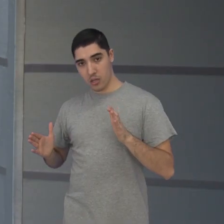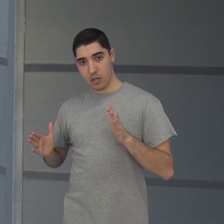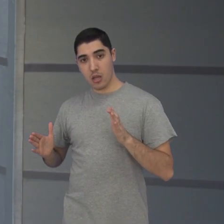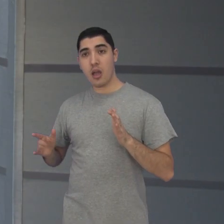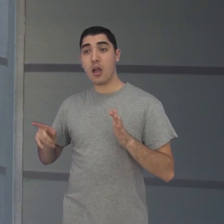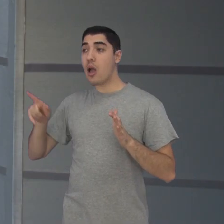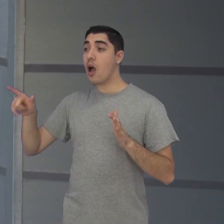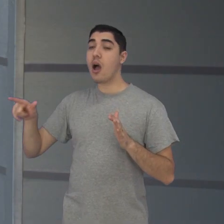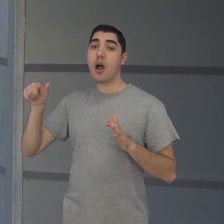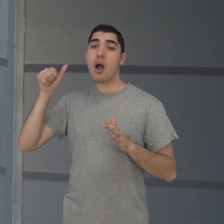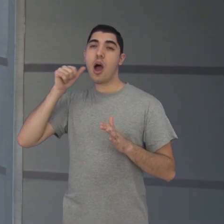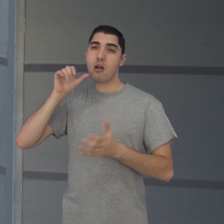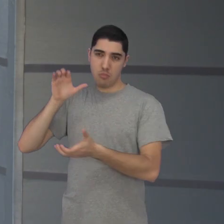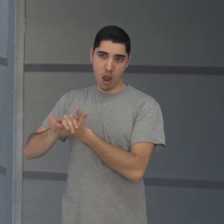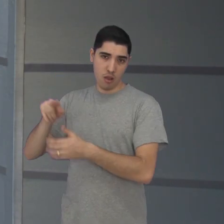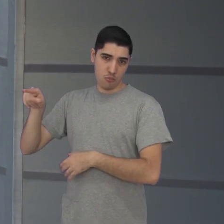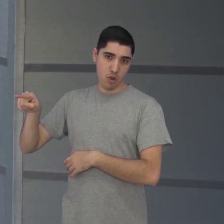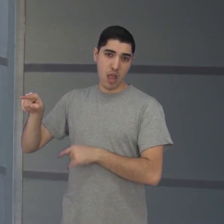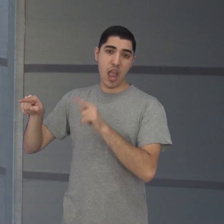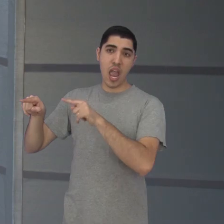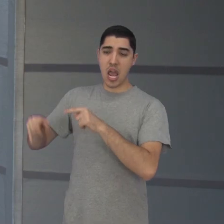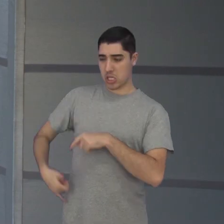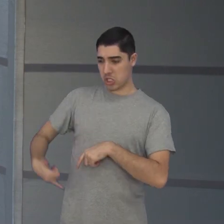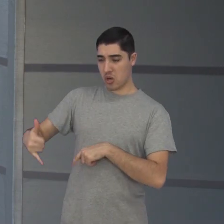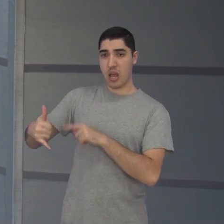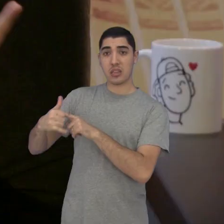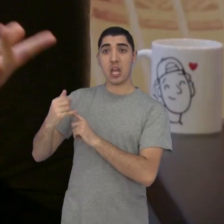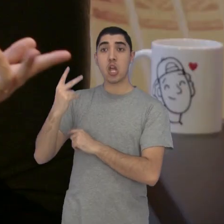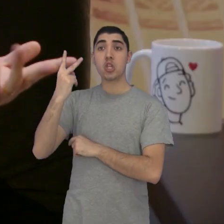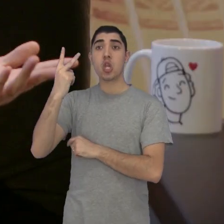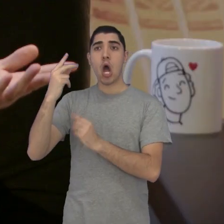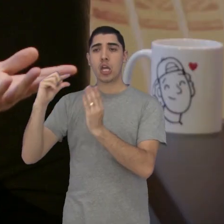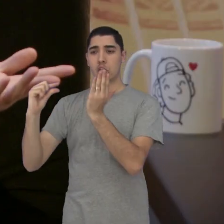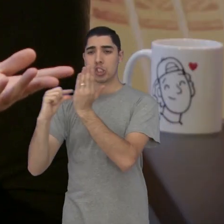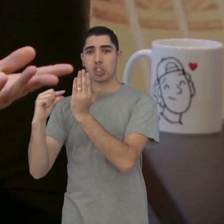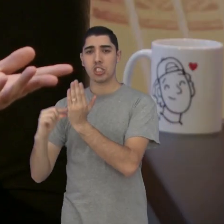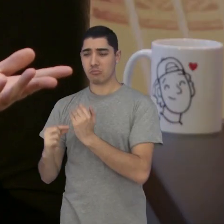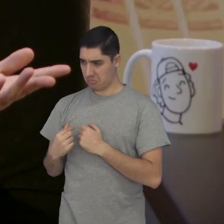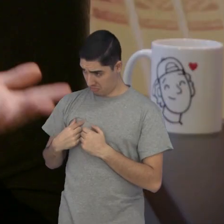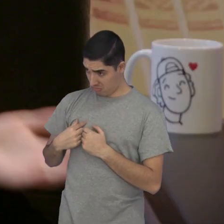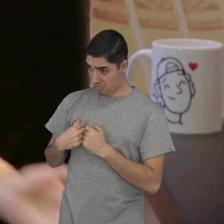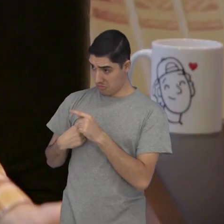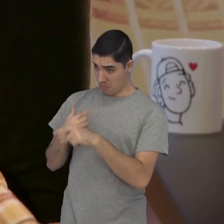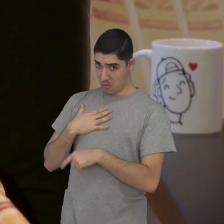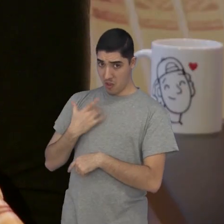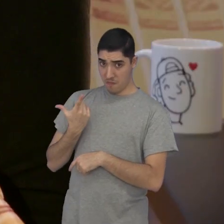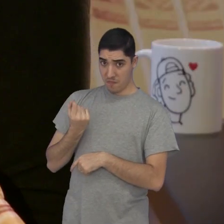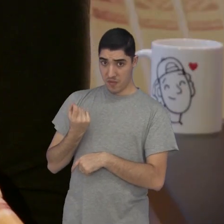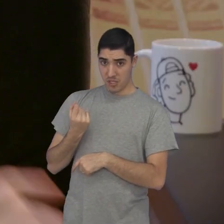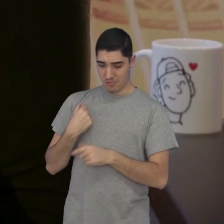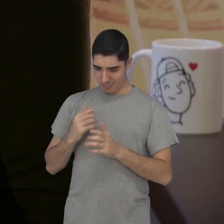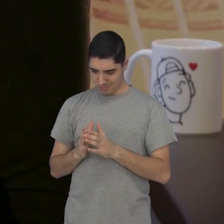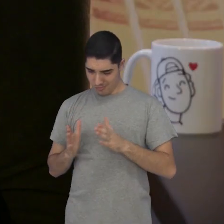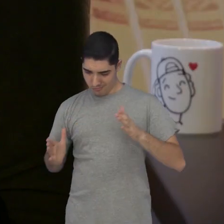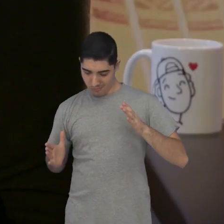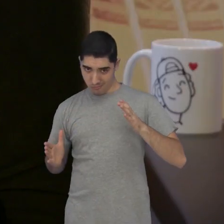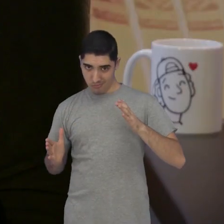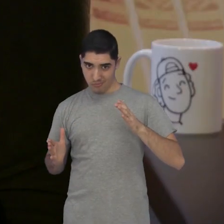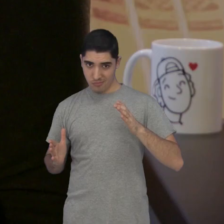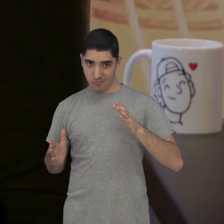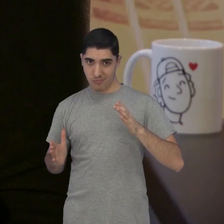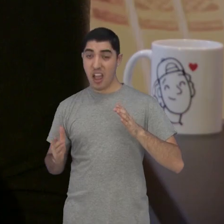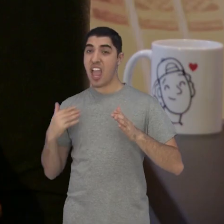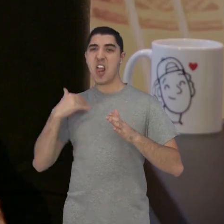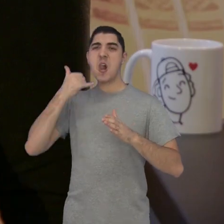tamanho. Porque a minha mulher, ela é o celular dela tem 2 chips. Eu falei, o meu tem 20. Você tá falando desse